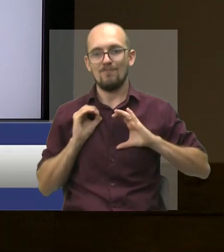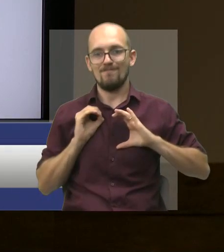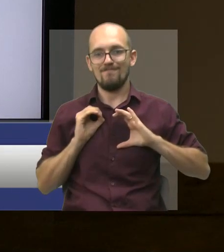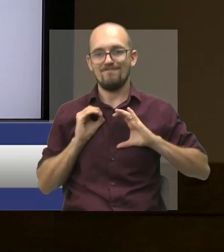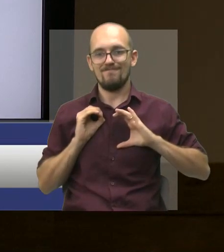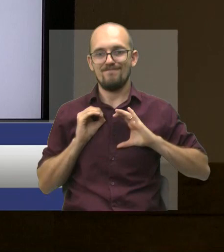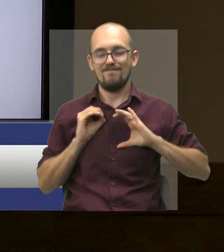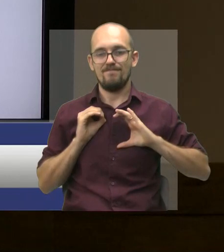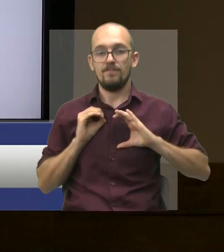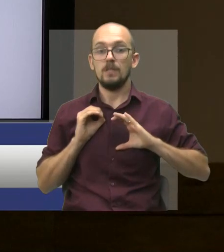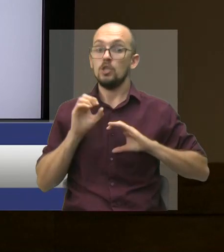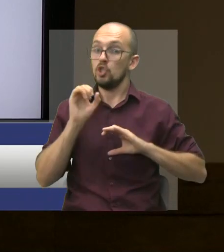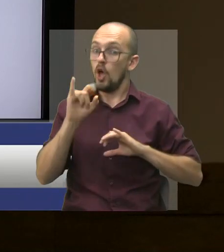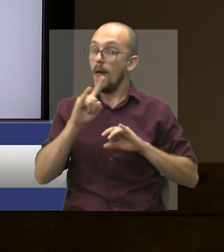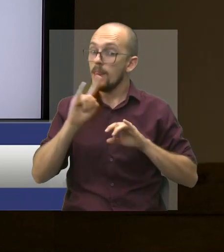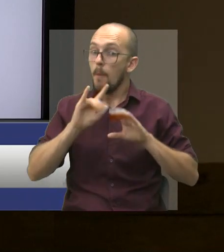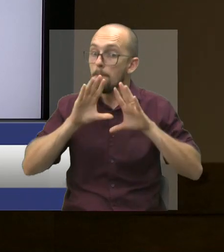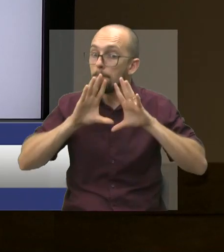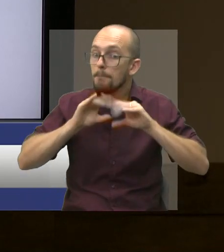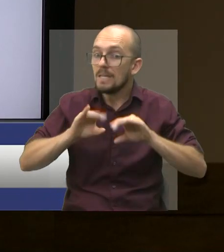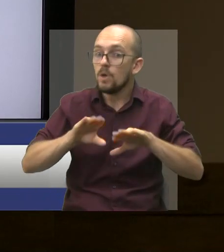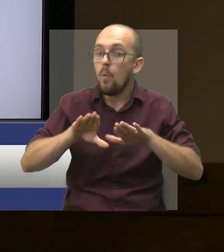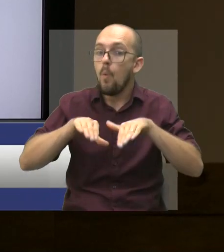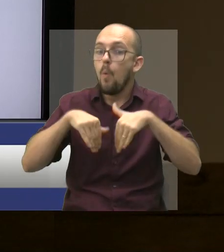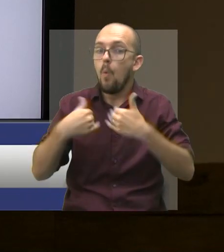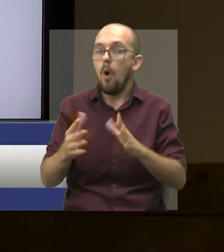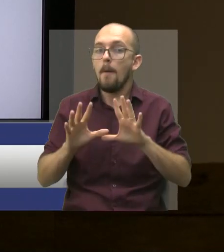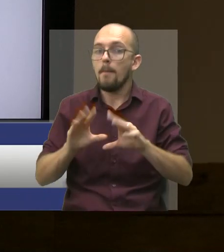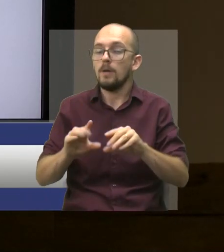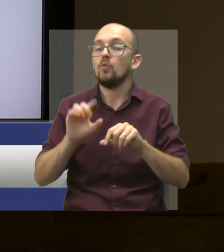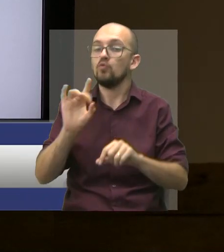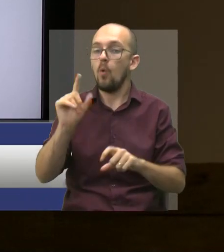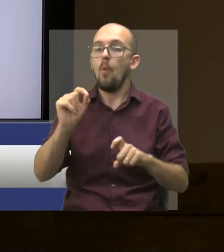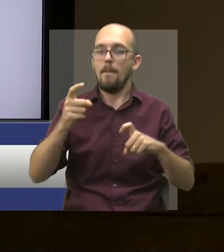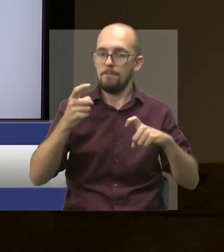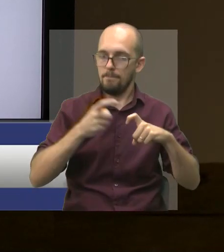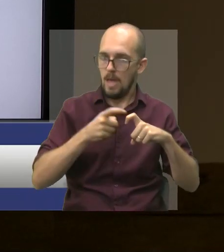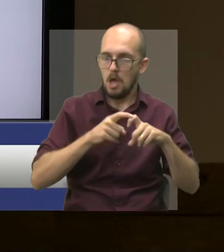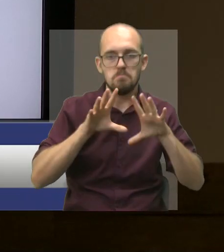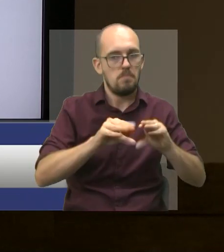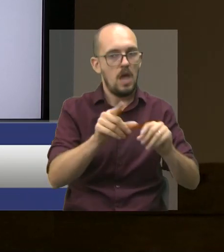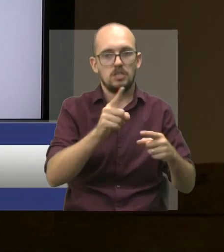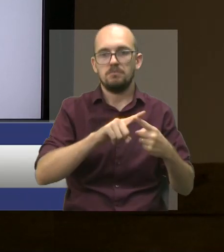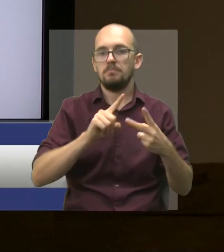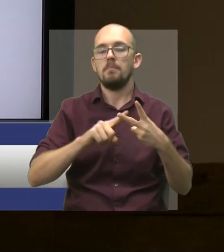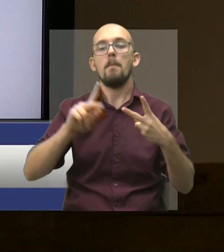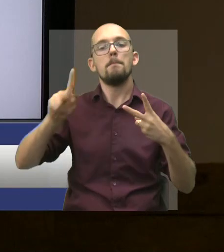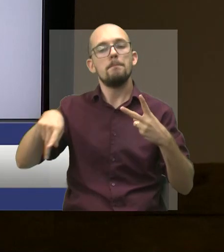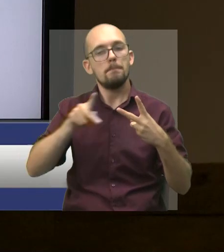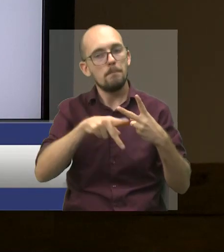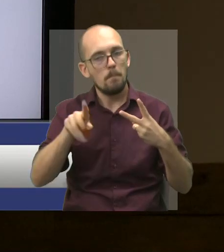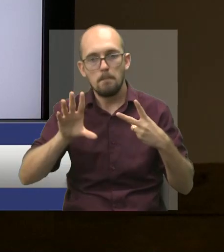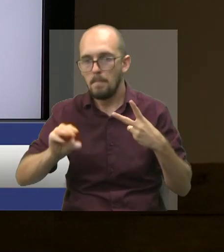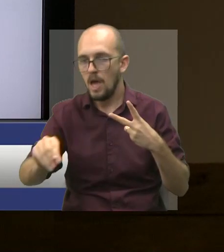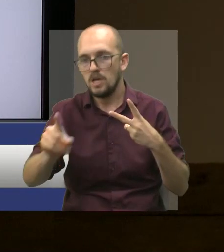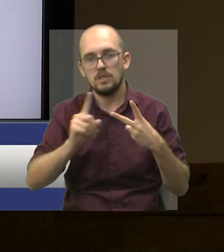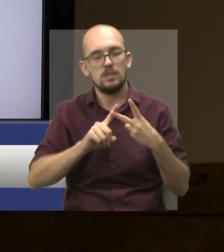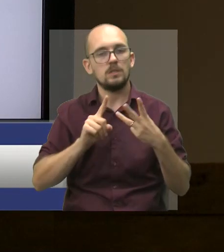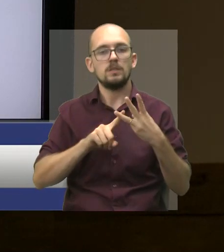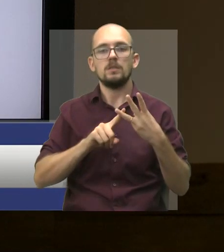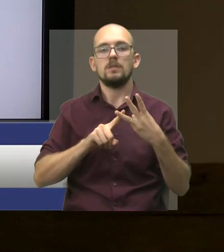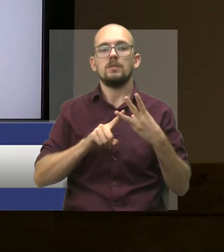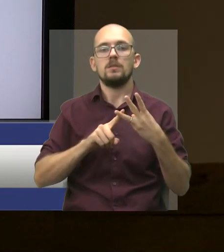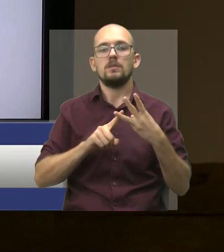de benefícios para os cargos específicos de médicos, professores, aposentadoria